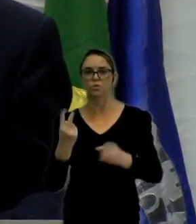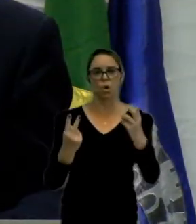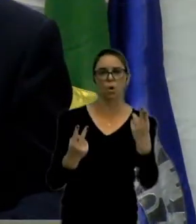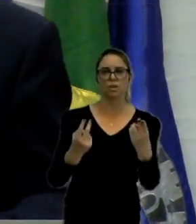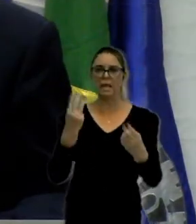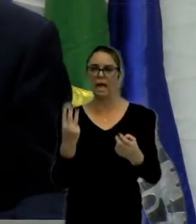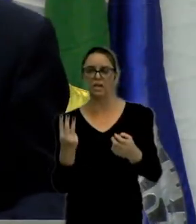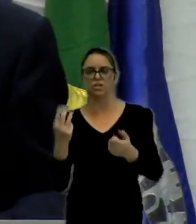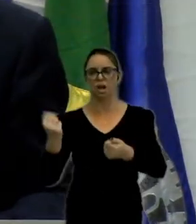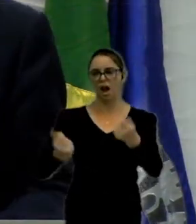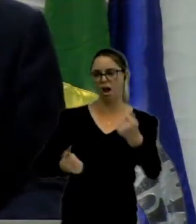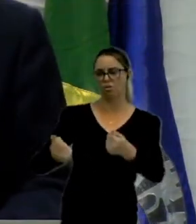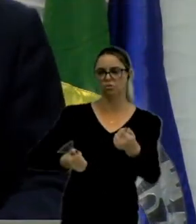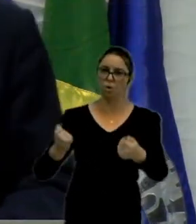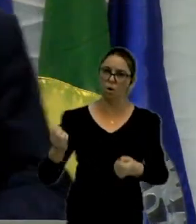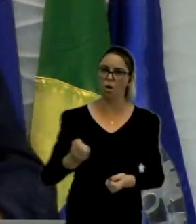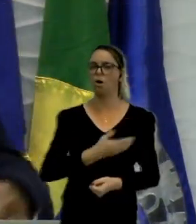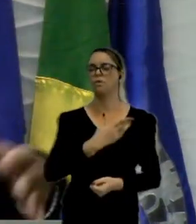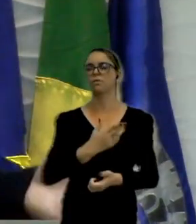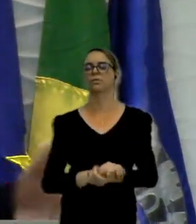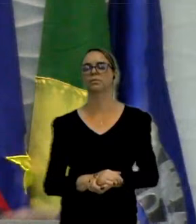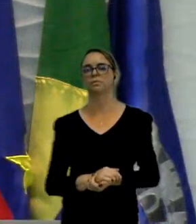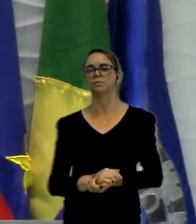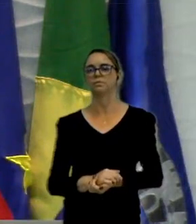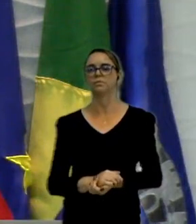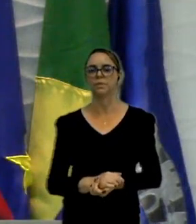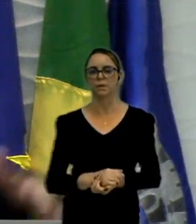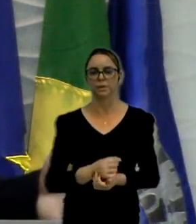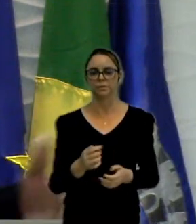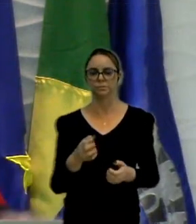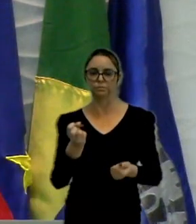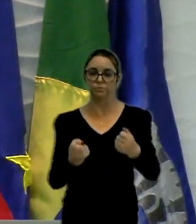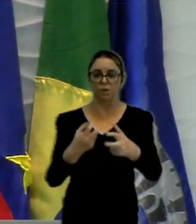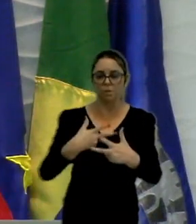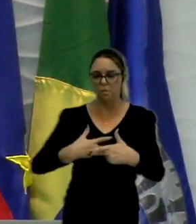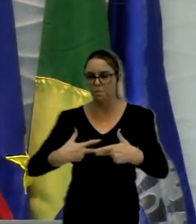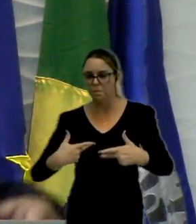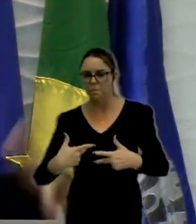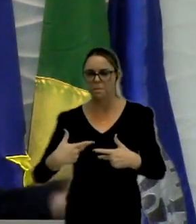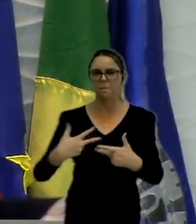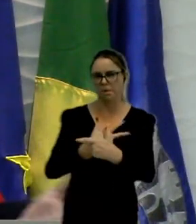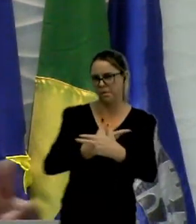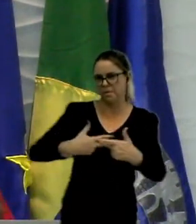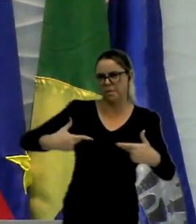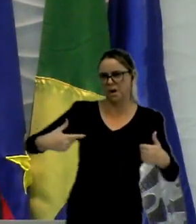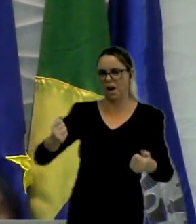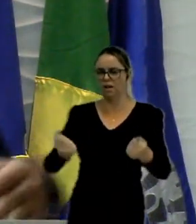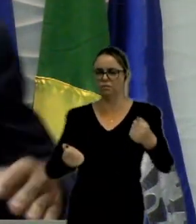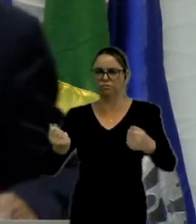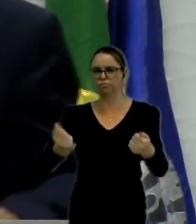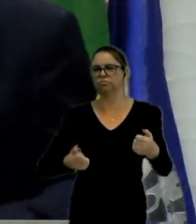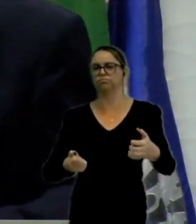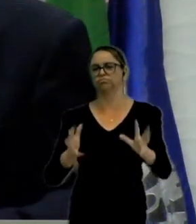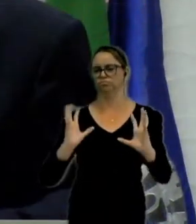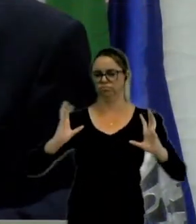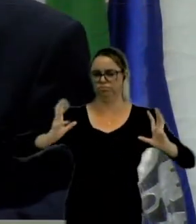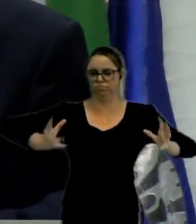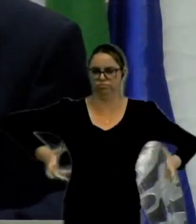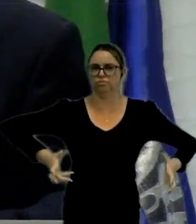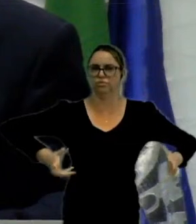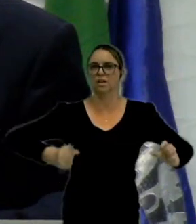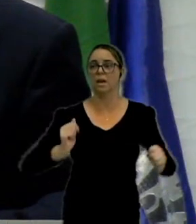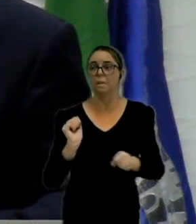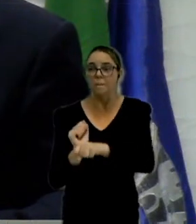retroescavadeiras, máquina patró, máquina de esteira, que é máquina pesada, caçamba, que está parada aqui em